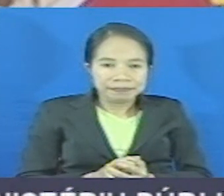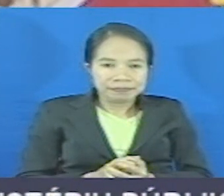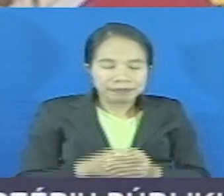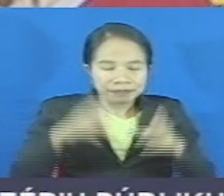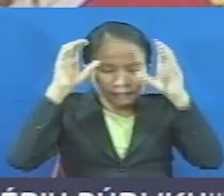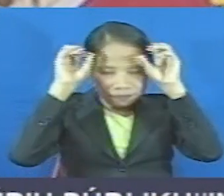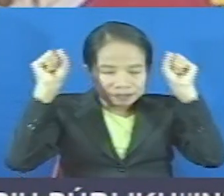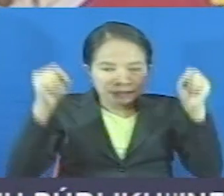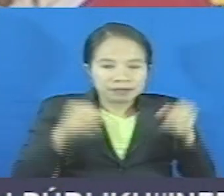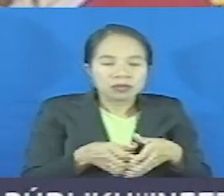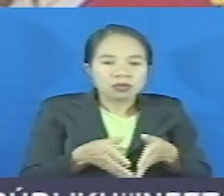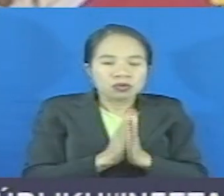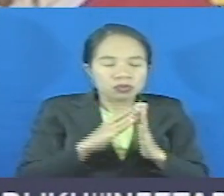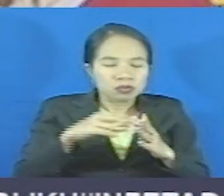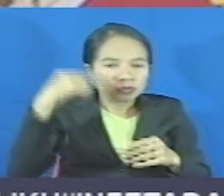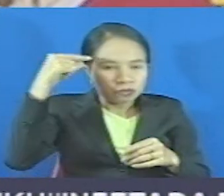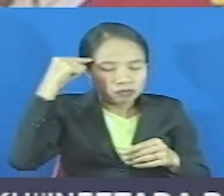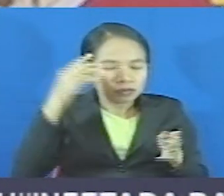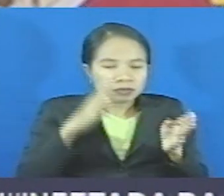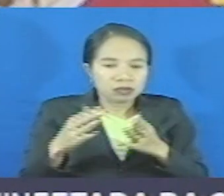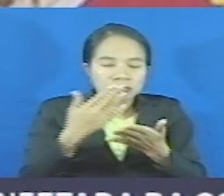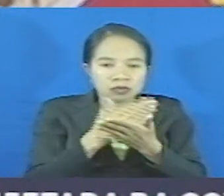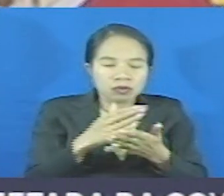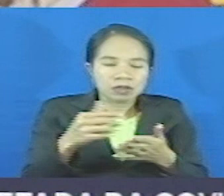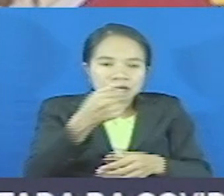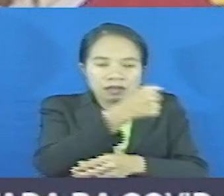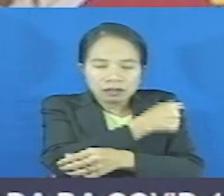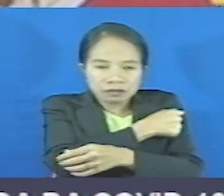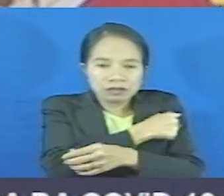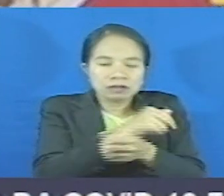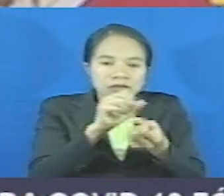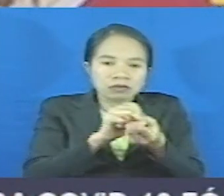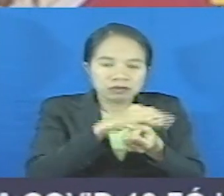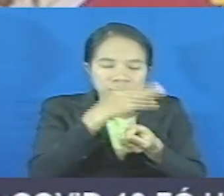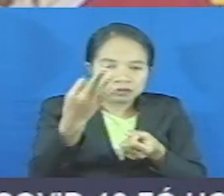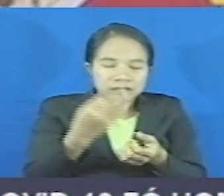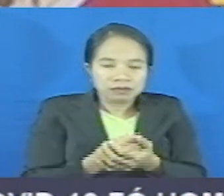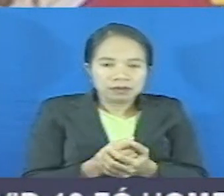Ex-presidente da República russo governo ato acelera processo social em Moro vacina para COVID-19.